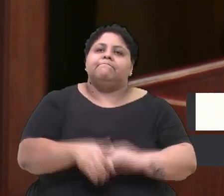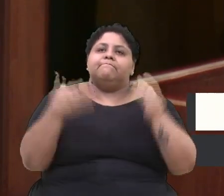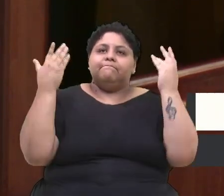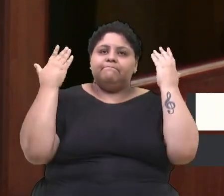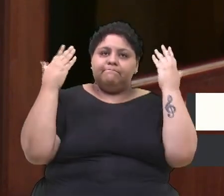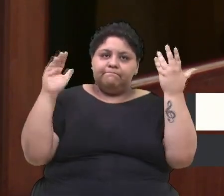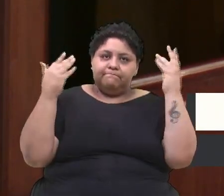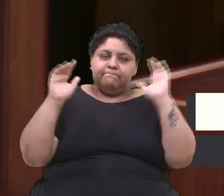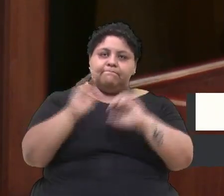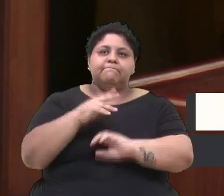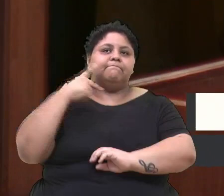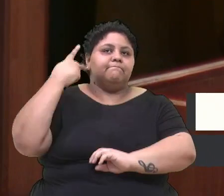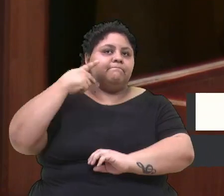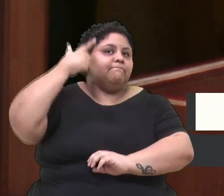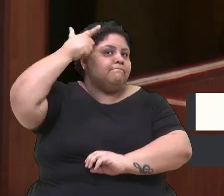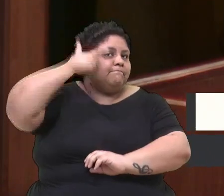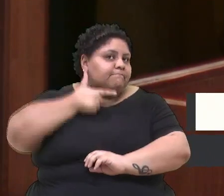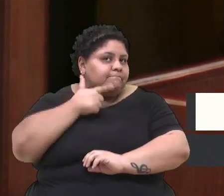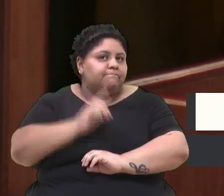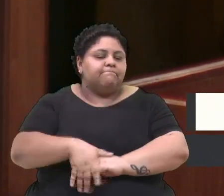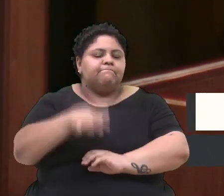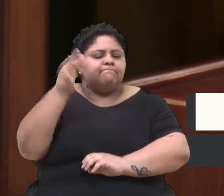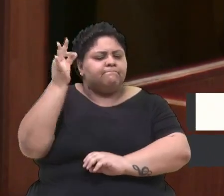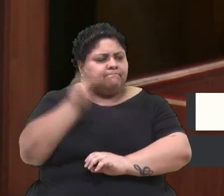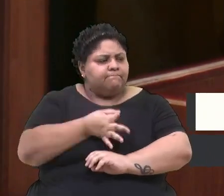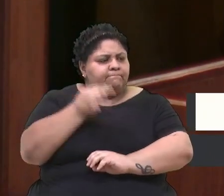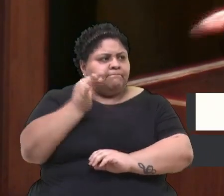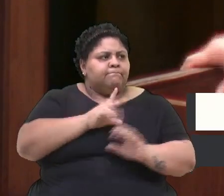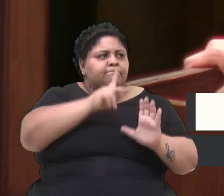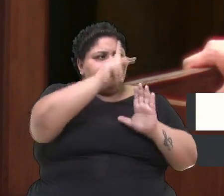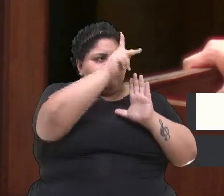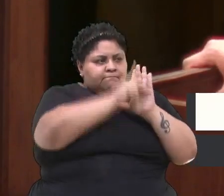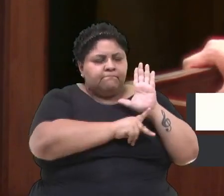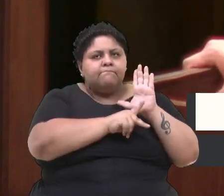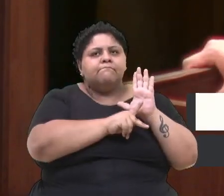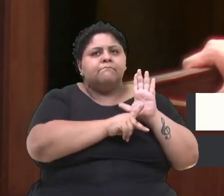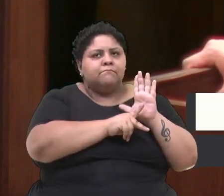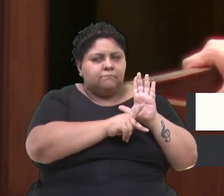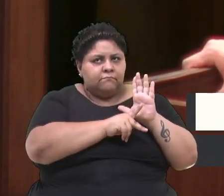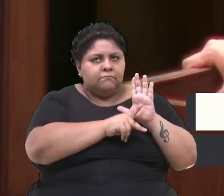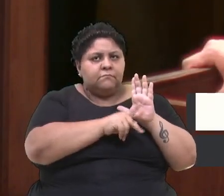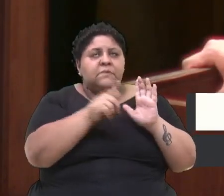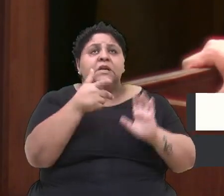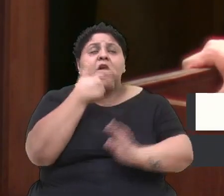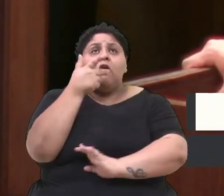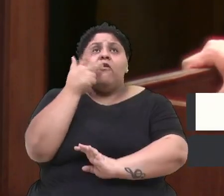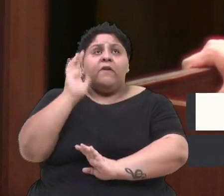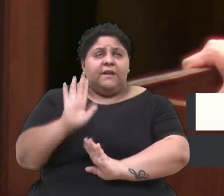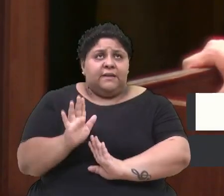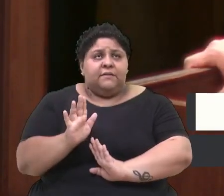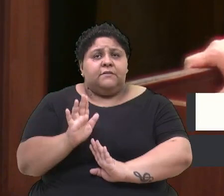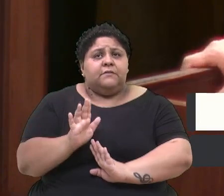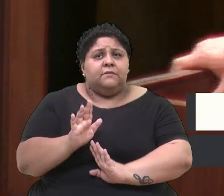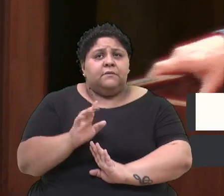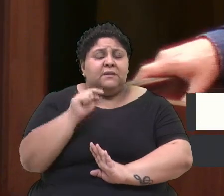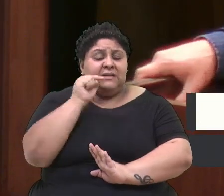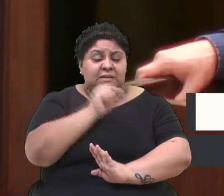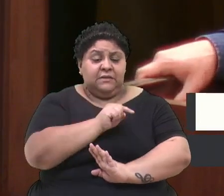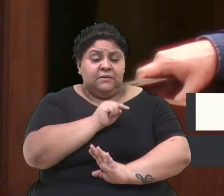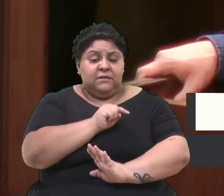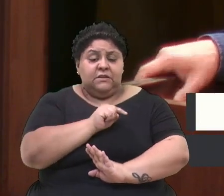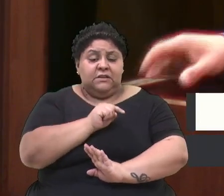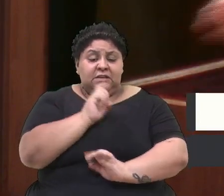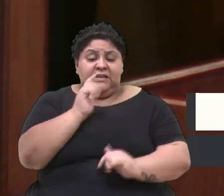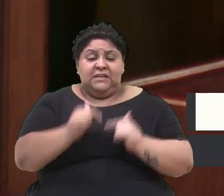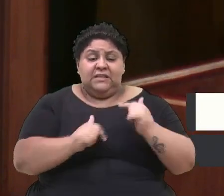Parabéns, vereador Lucas, um excelente projeto. Eu diria que é esses